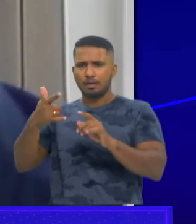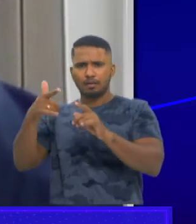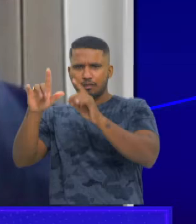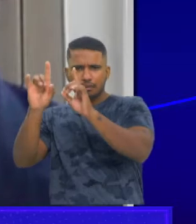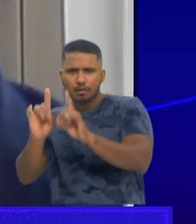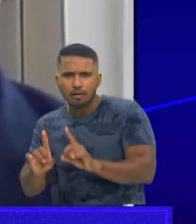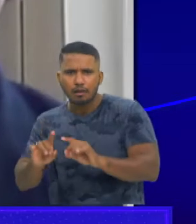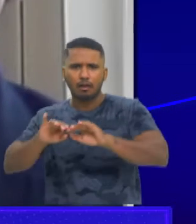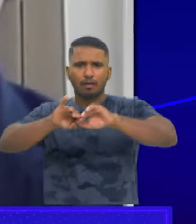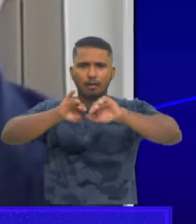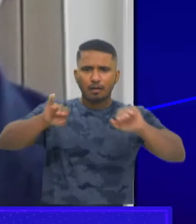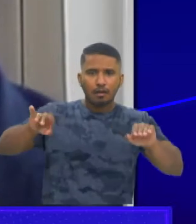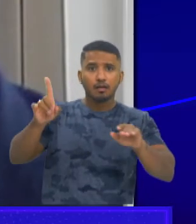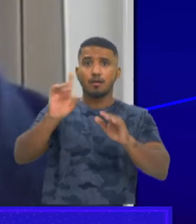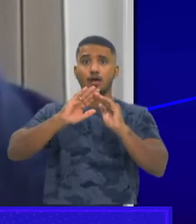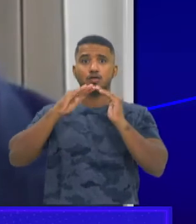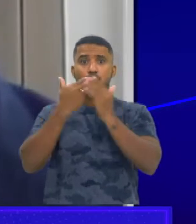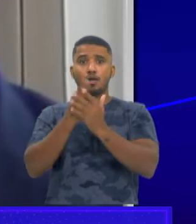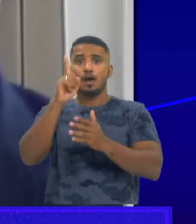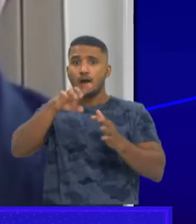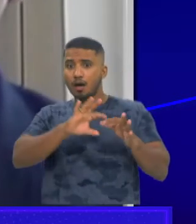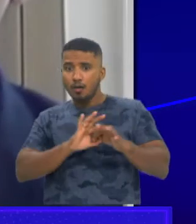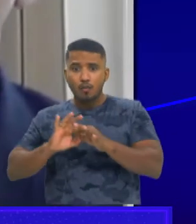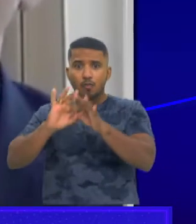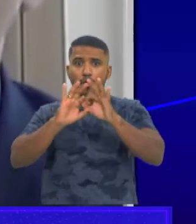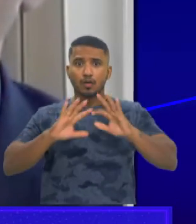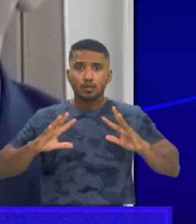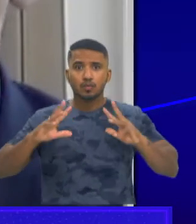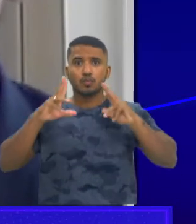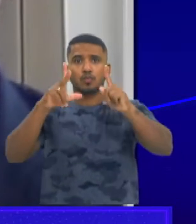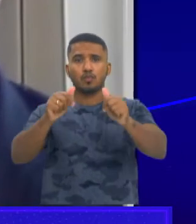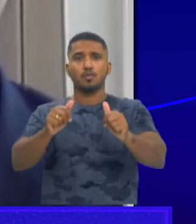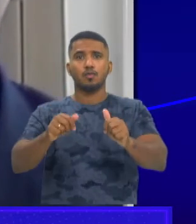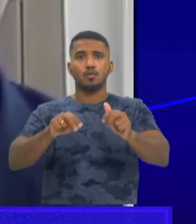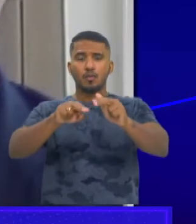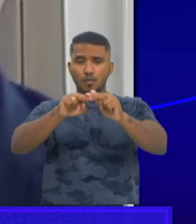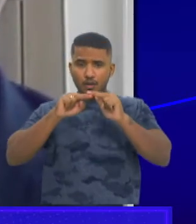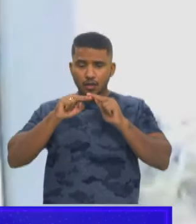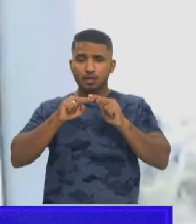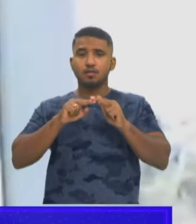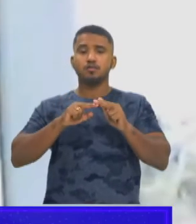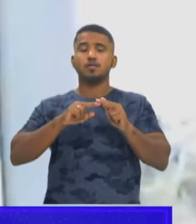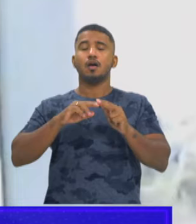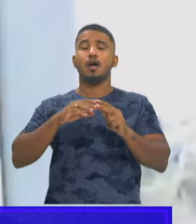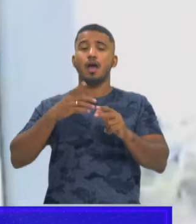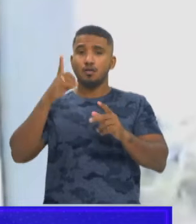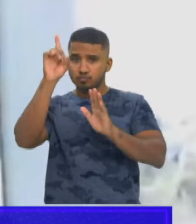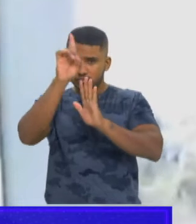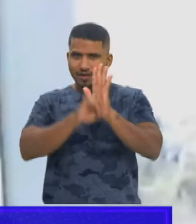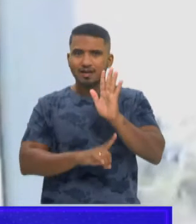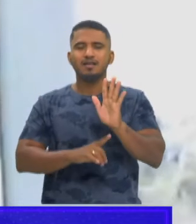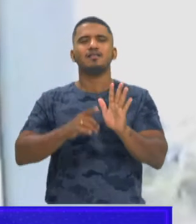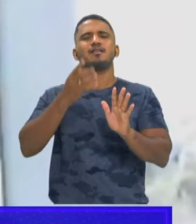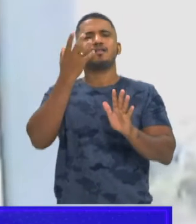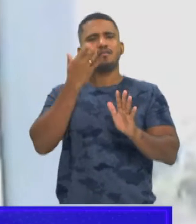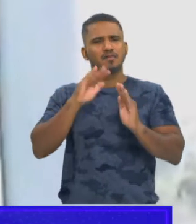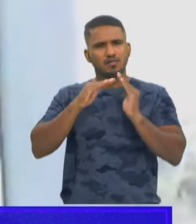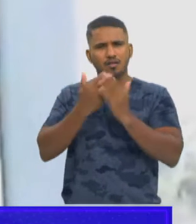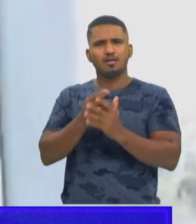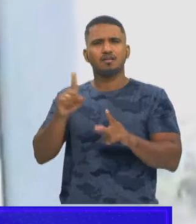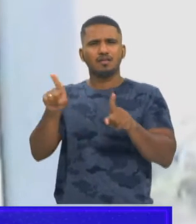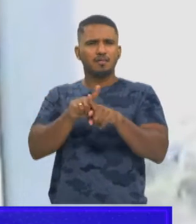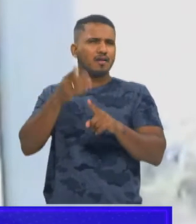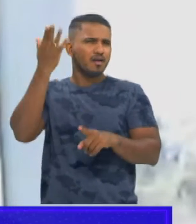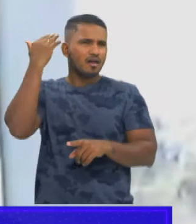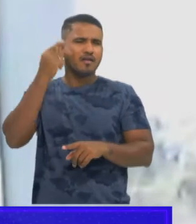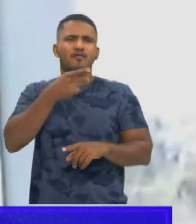Não pode haver diferenciação de crianças com deficiência e crianças que não têm deficiência. O ambiente escolar é para todos.